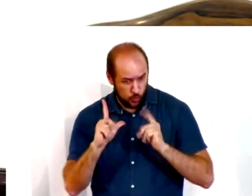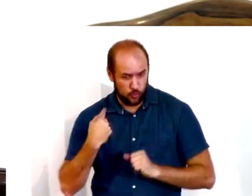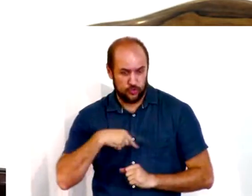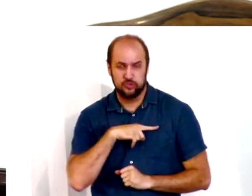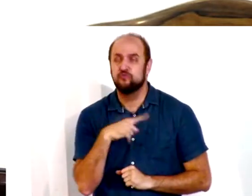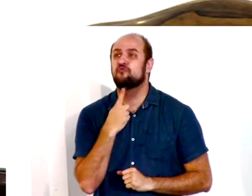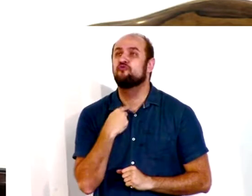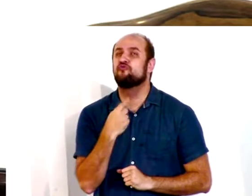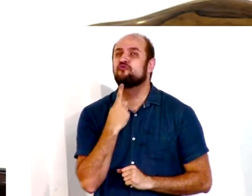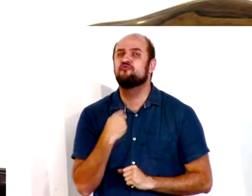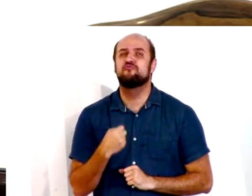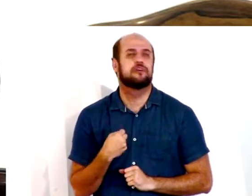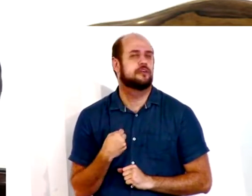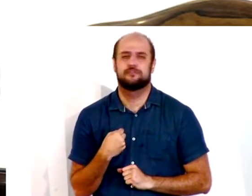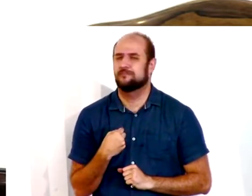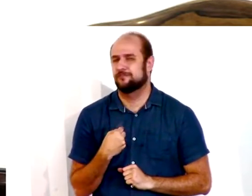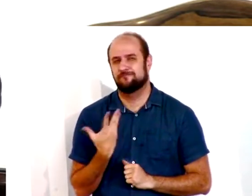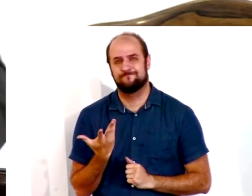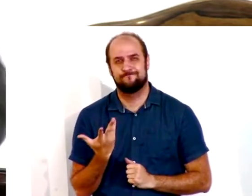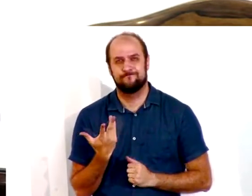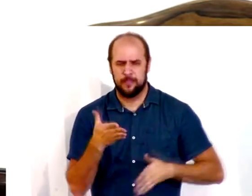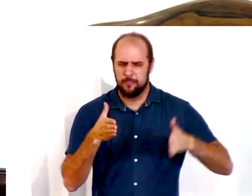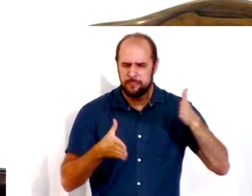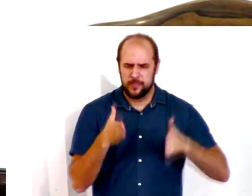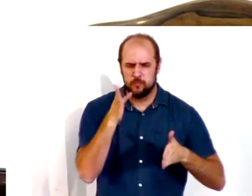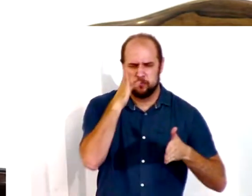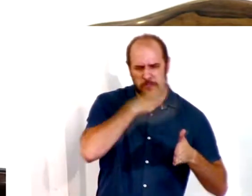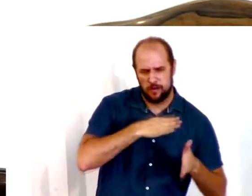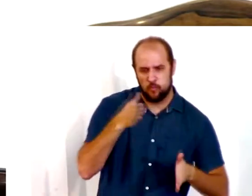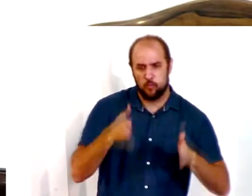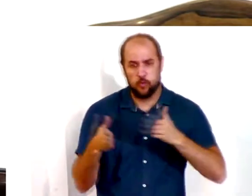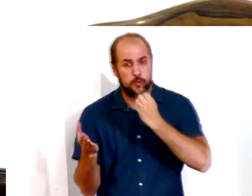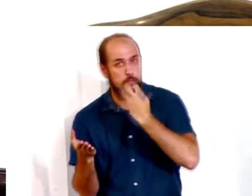continuamente, seja em momentos bons, seja em momentos ruins.